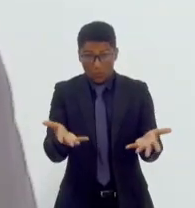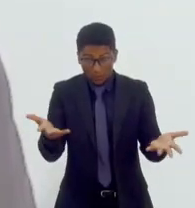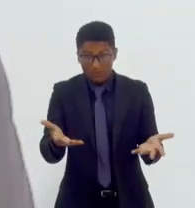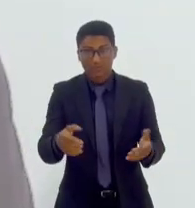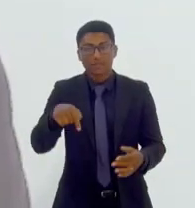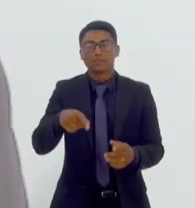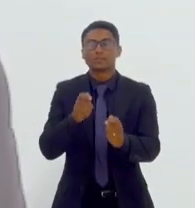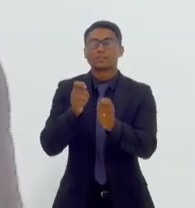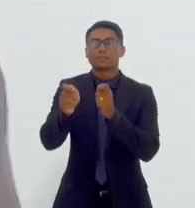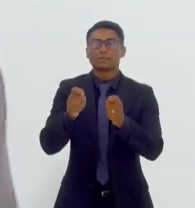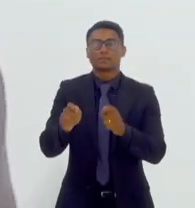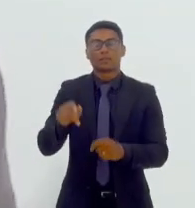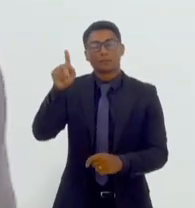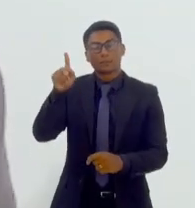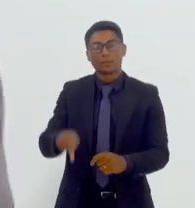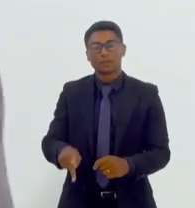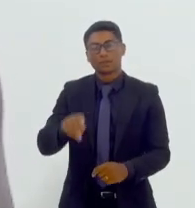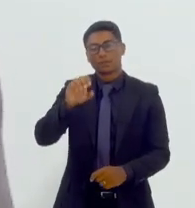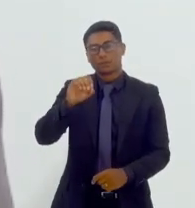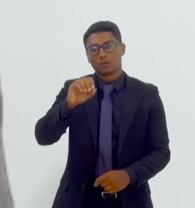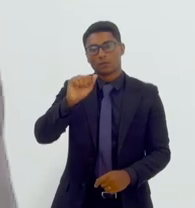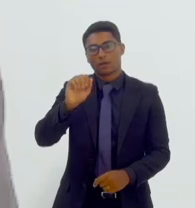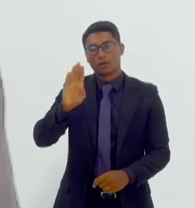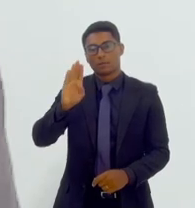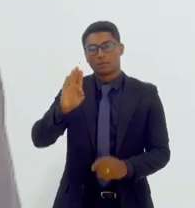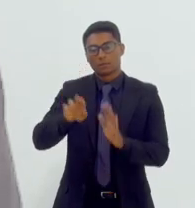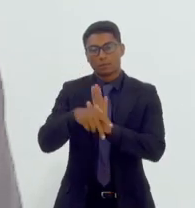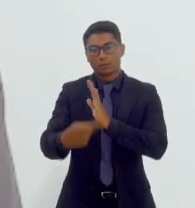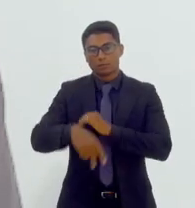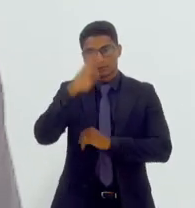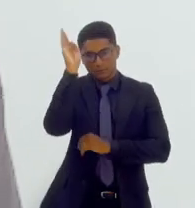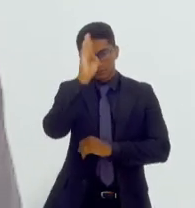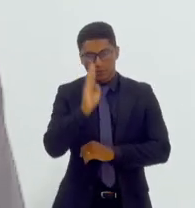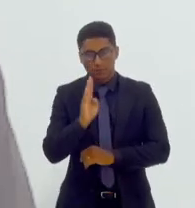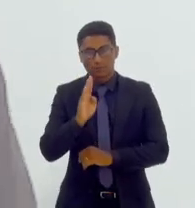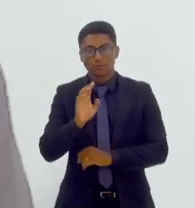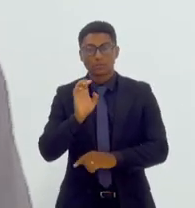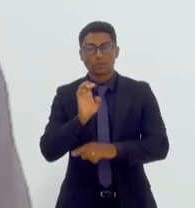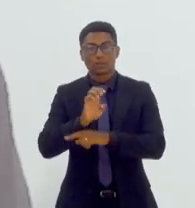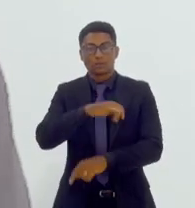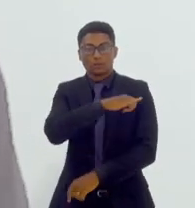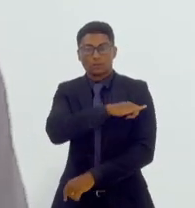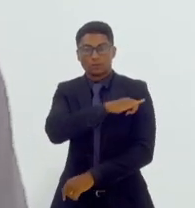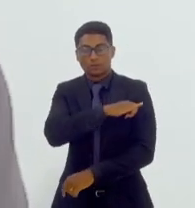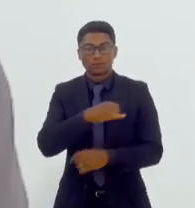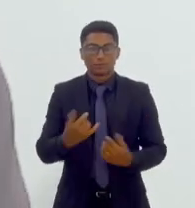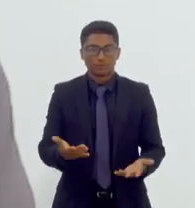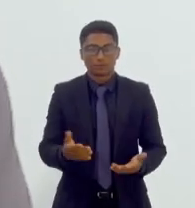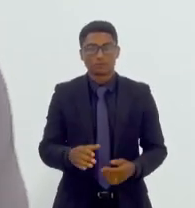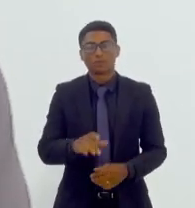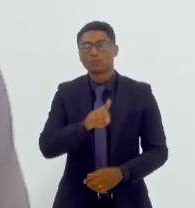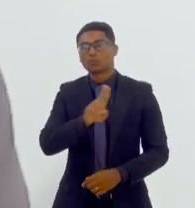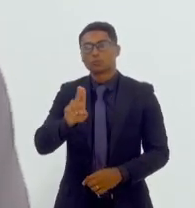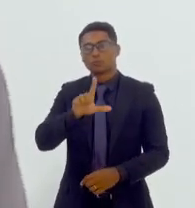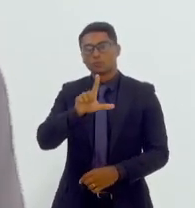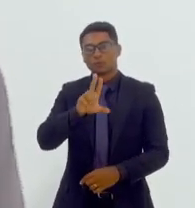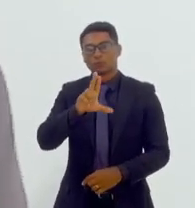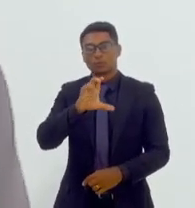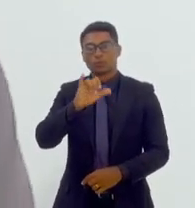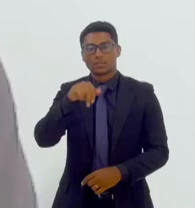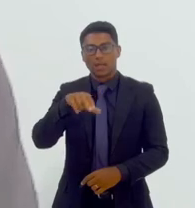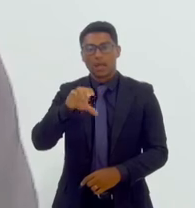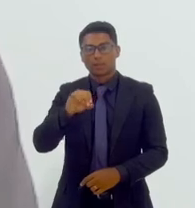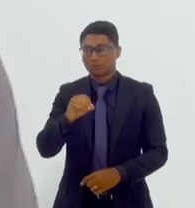da Agenda de Futuro de hoje, entrevista ao presidente da Ordem dos Advogados do Brasil, seccional Rio de Janeiro, OABRJ, Luciano Bandeira.